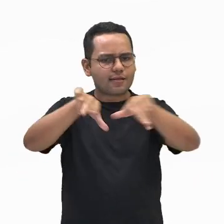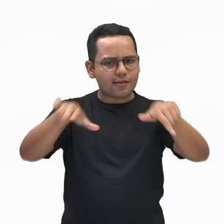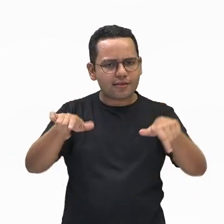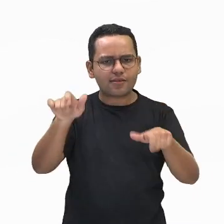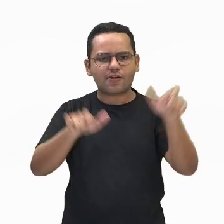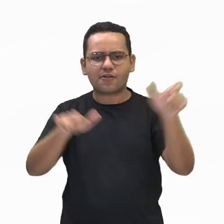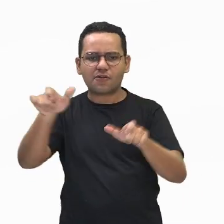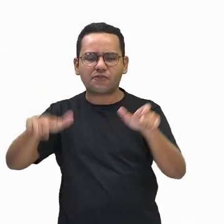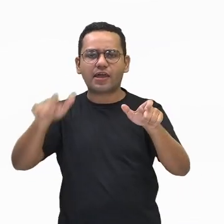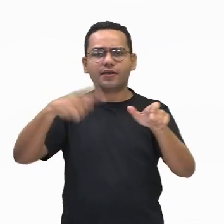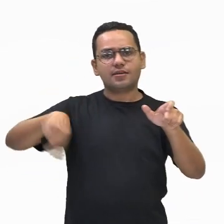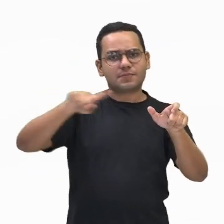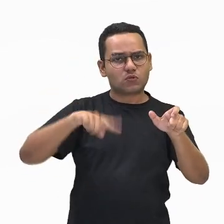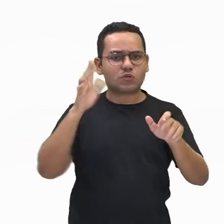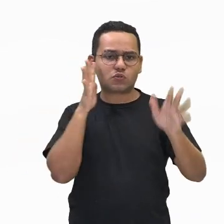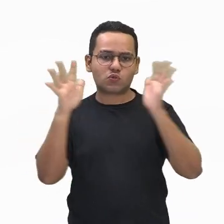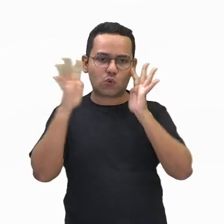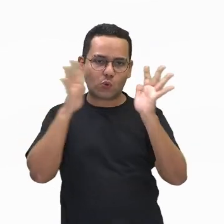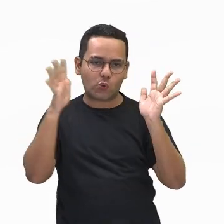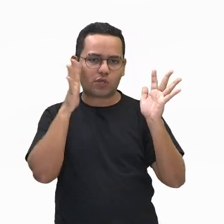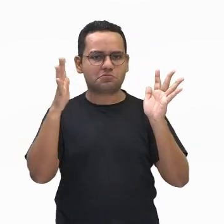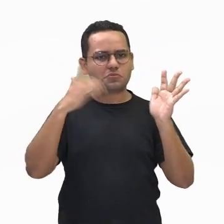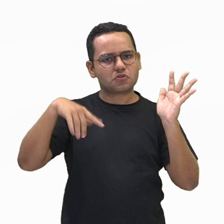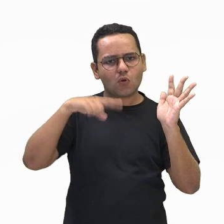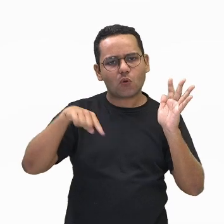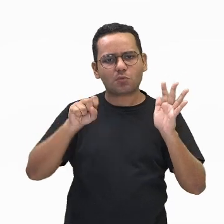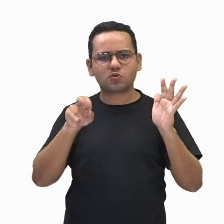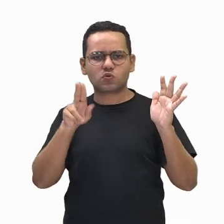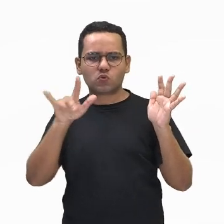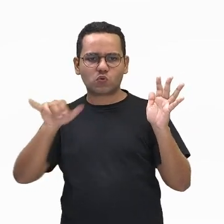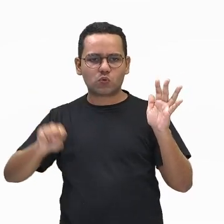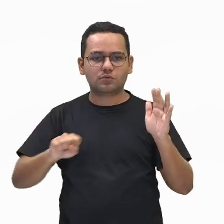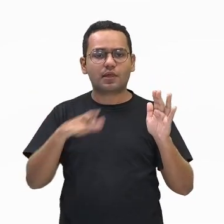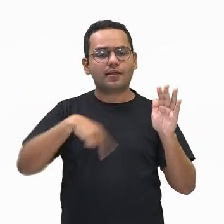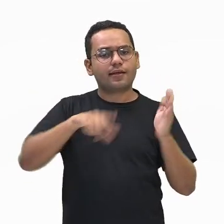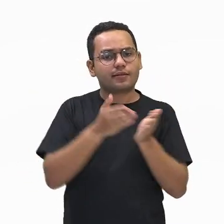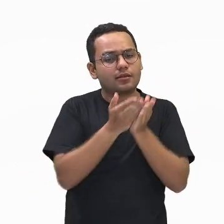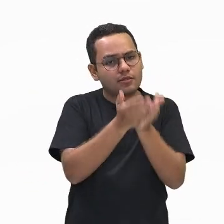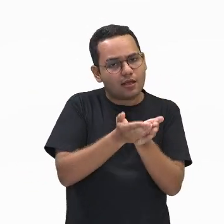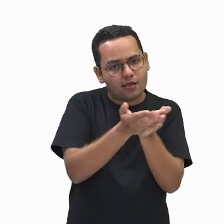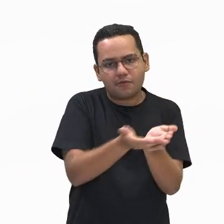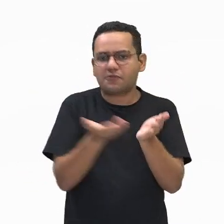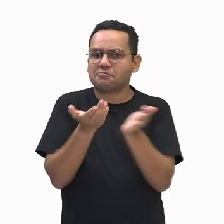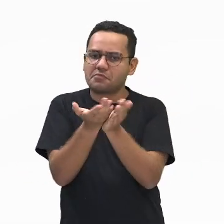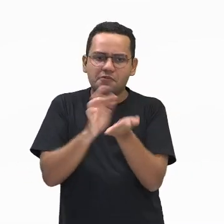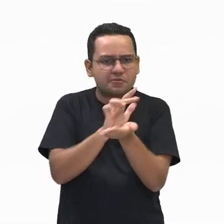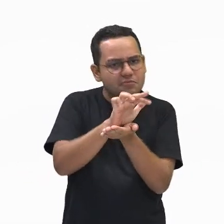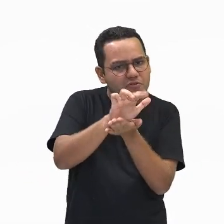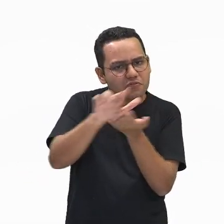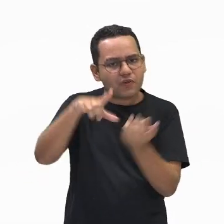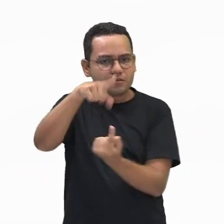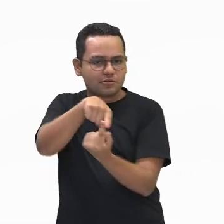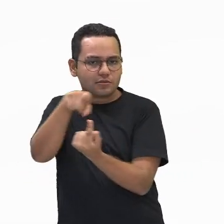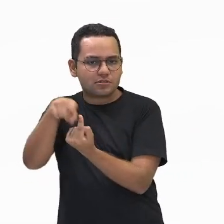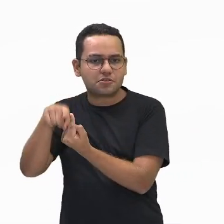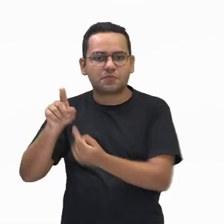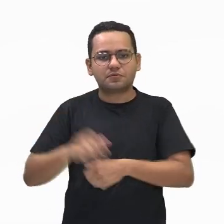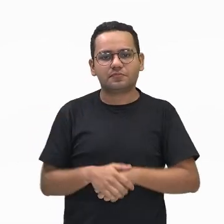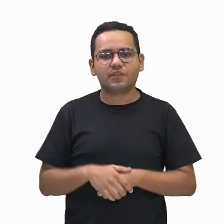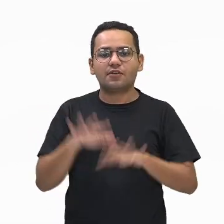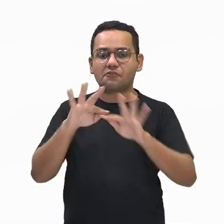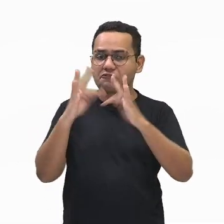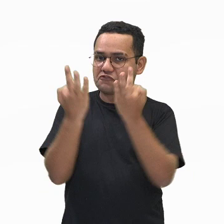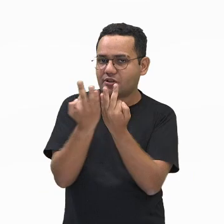o sucesso sulista, em cada navio, em cada cruzeiro